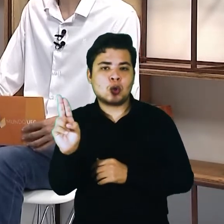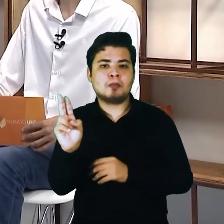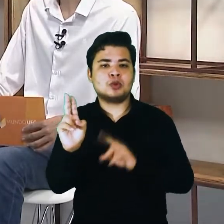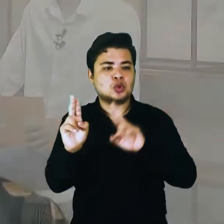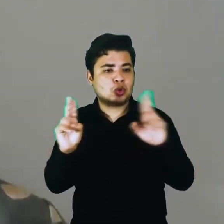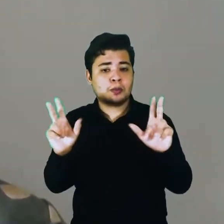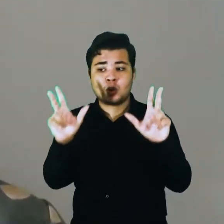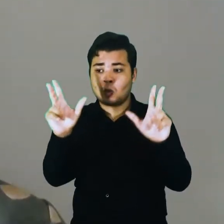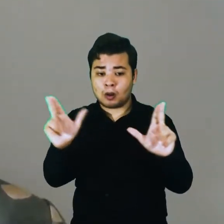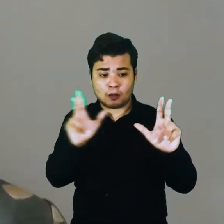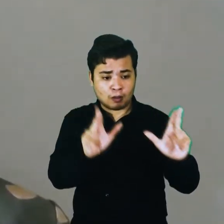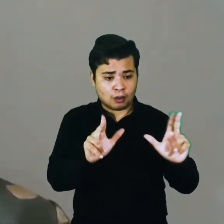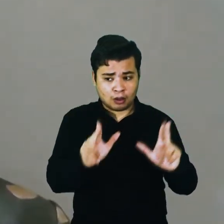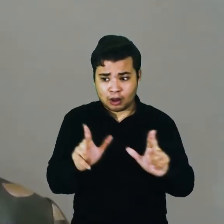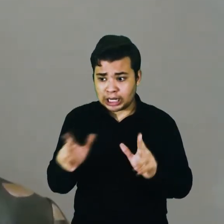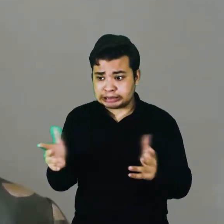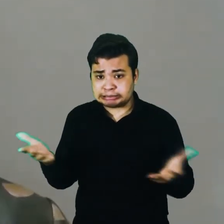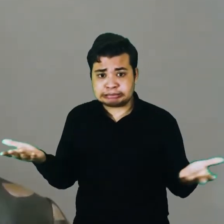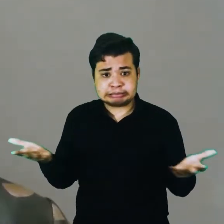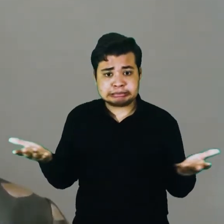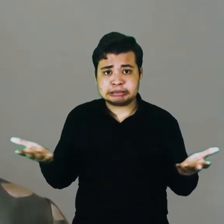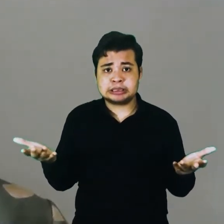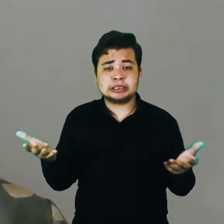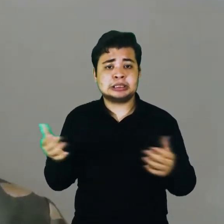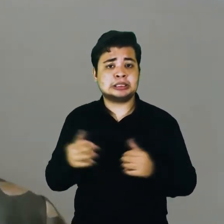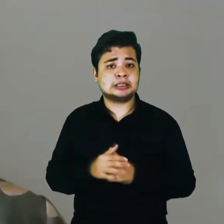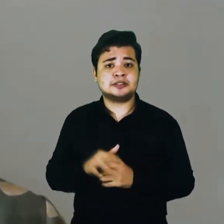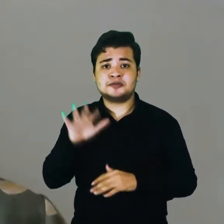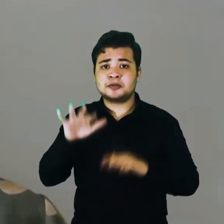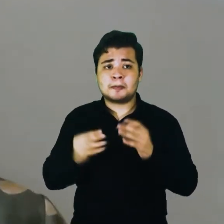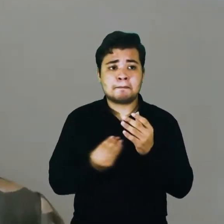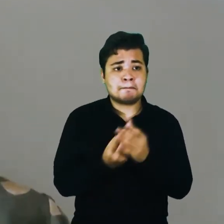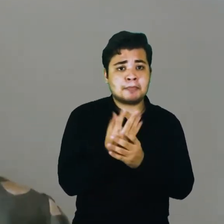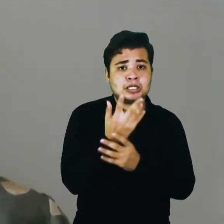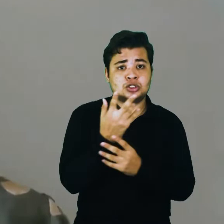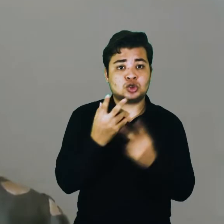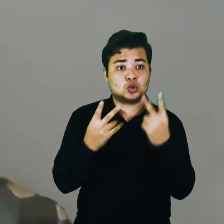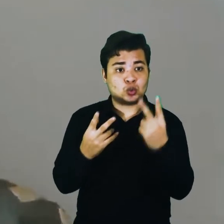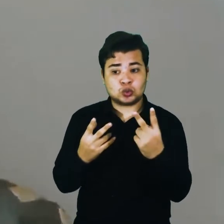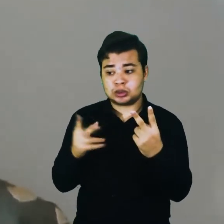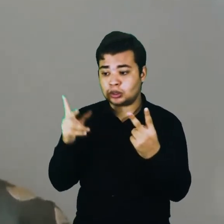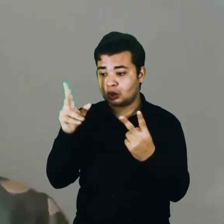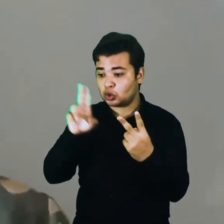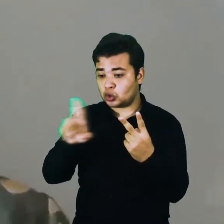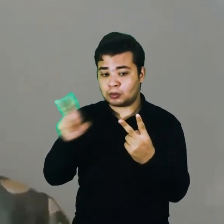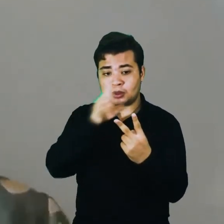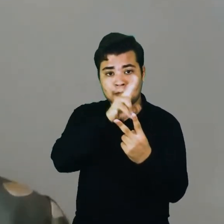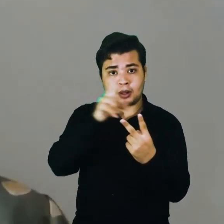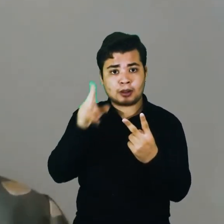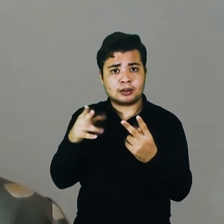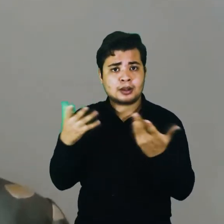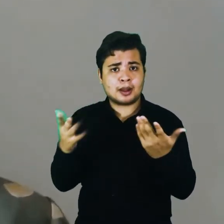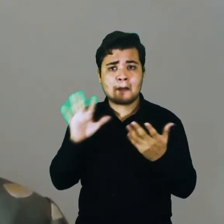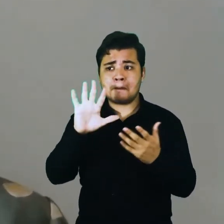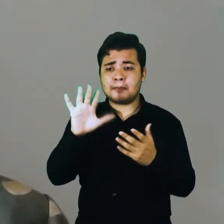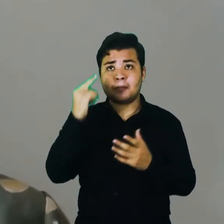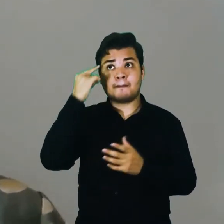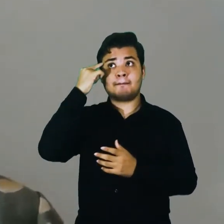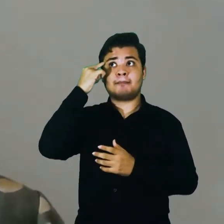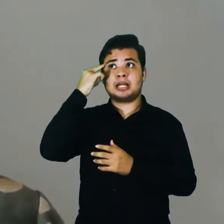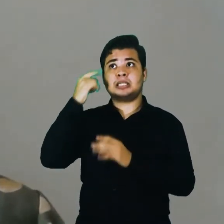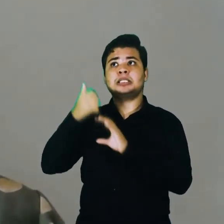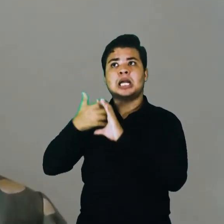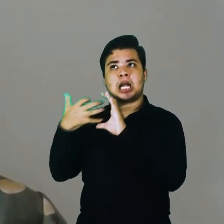tendo sinônimos populares. E aí, quando você vai encontrar aquela espécie, você nota que ela não tem a característica que